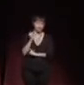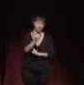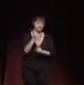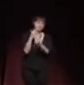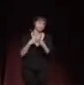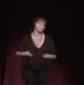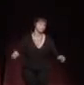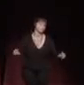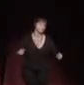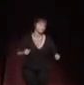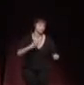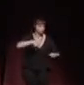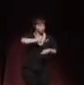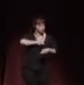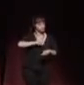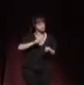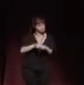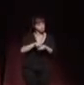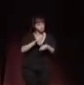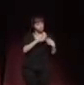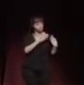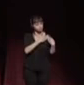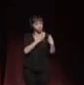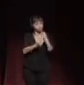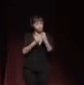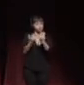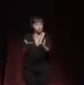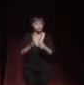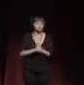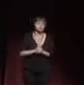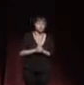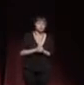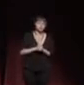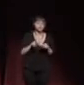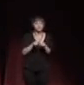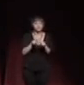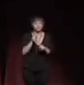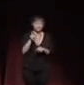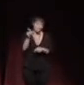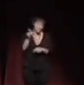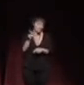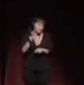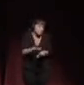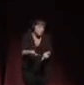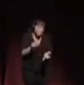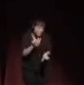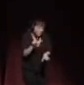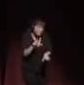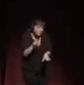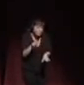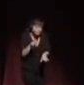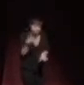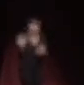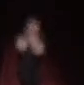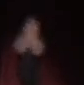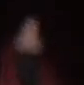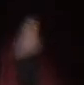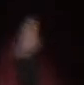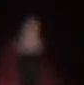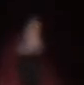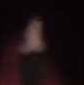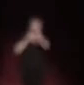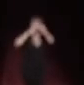familiar. Por outra parte, eu pensava em pais como pais do Alê, que não tem ninguém para quem ele